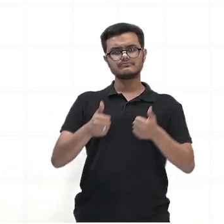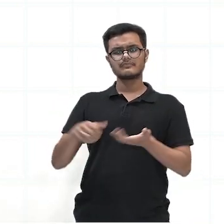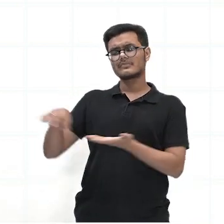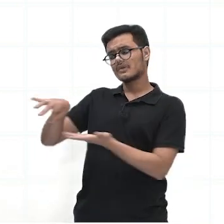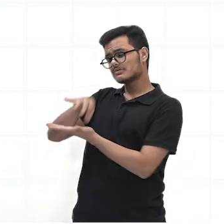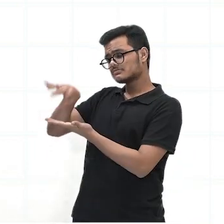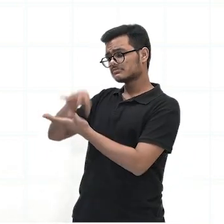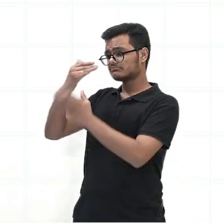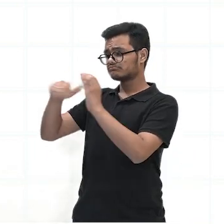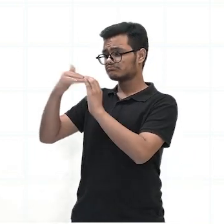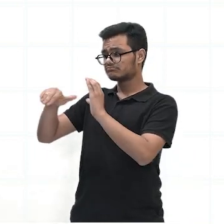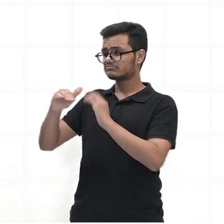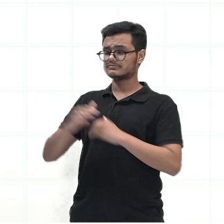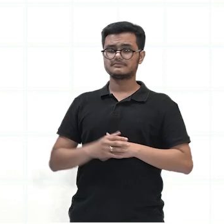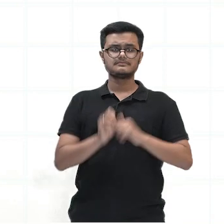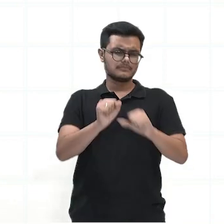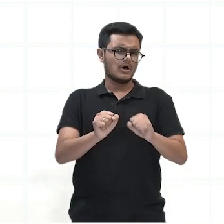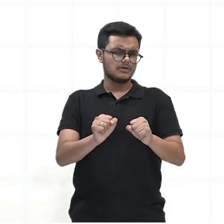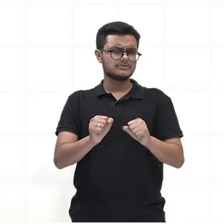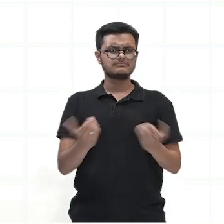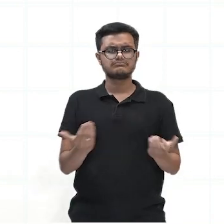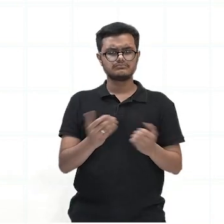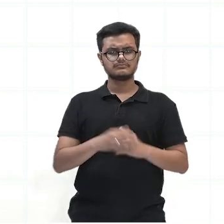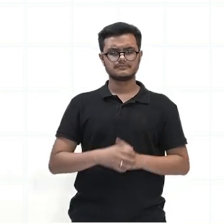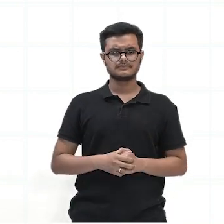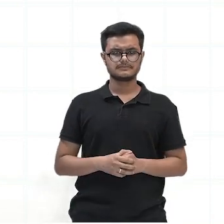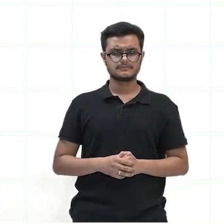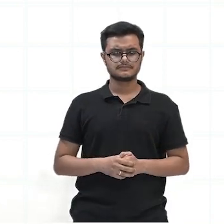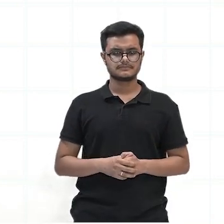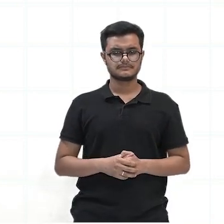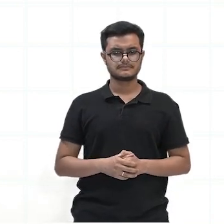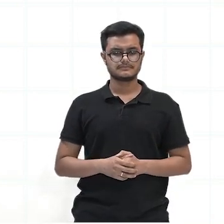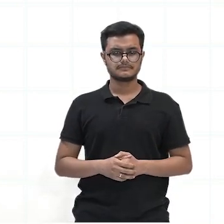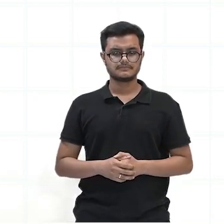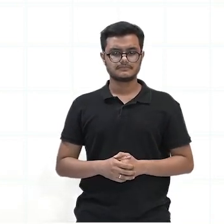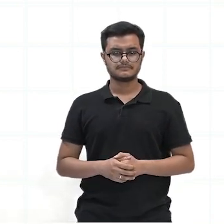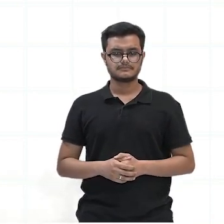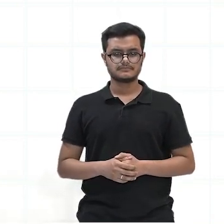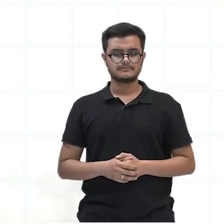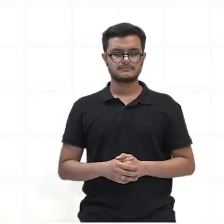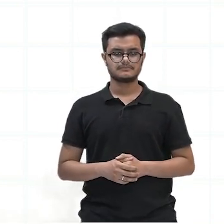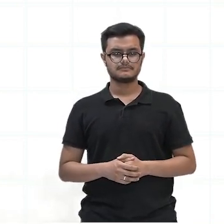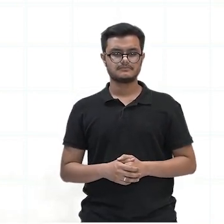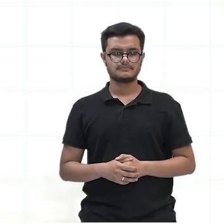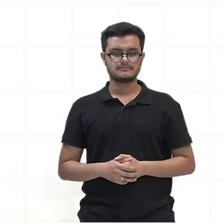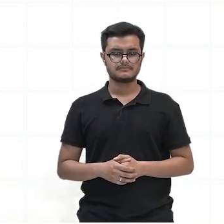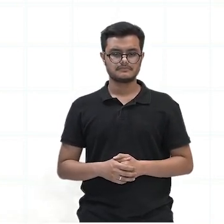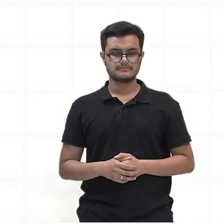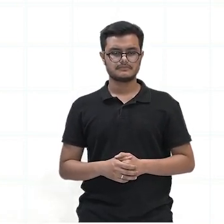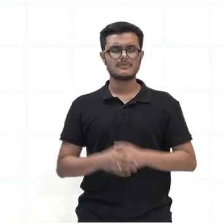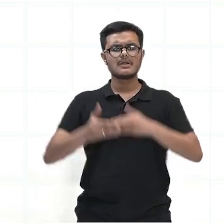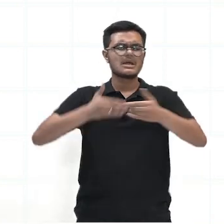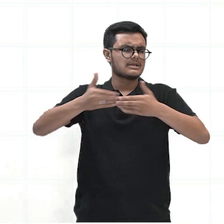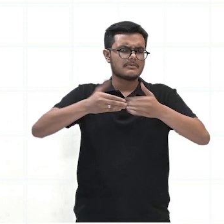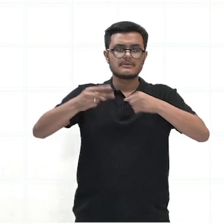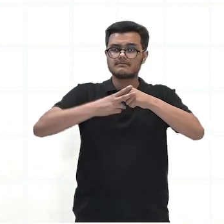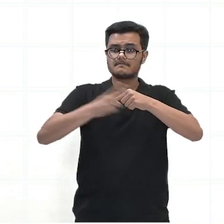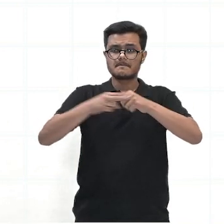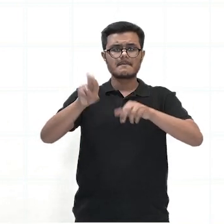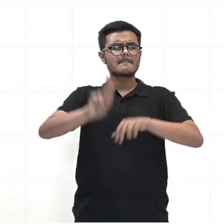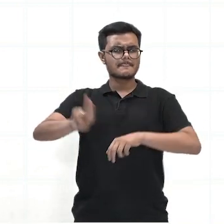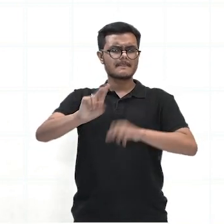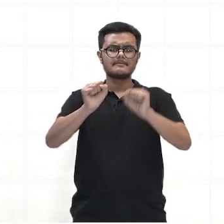I wrote. Eu poderia dizer, ela escreveu, she wrote.